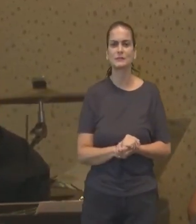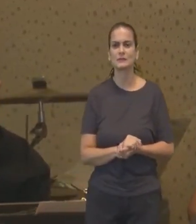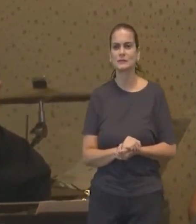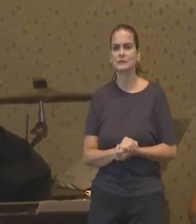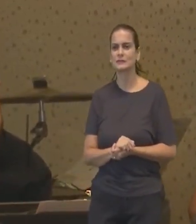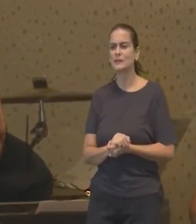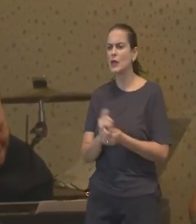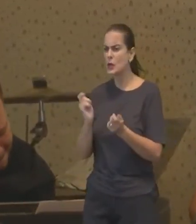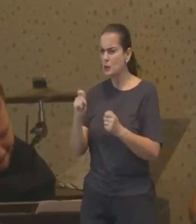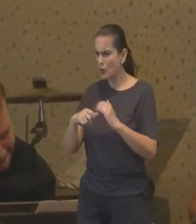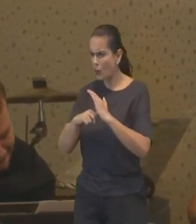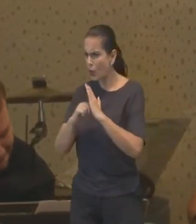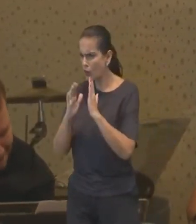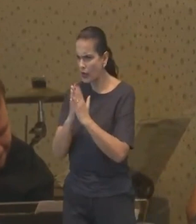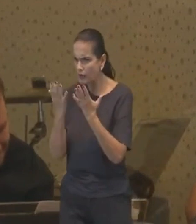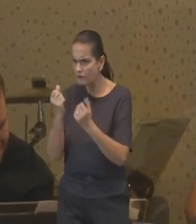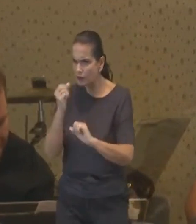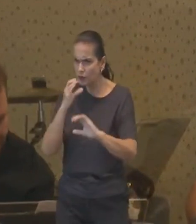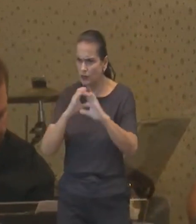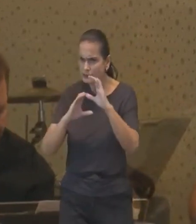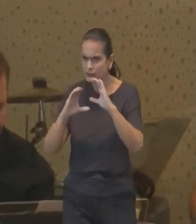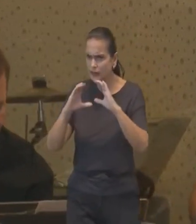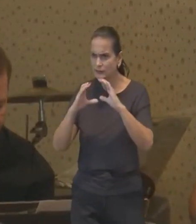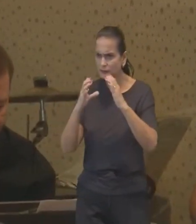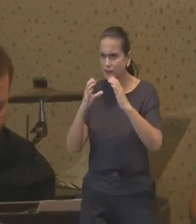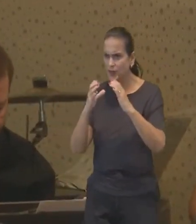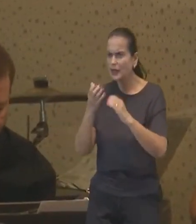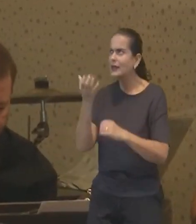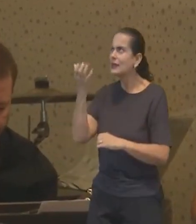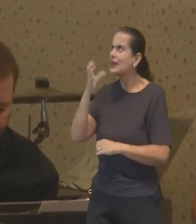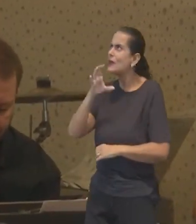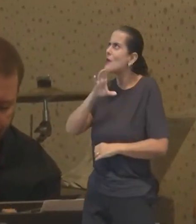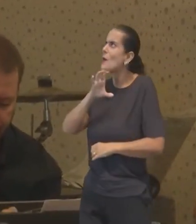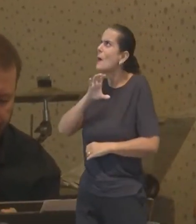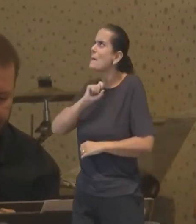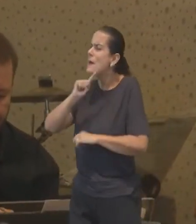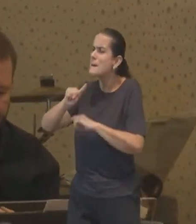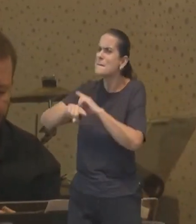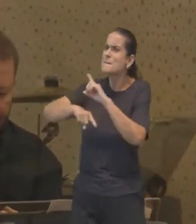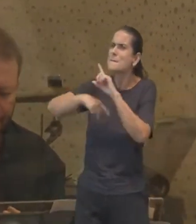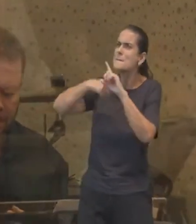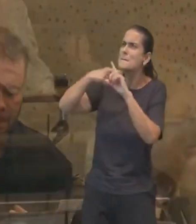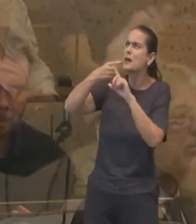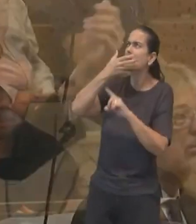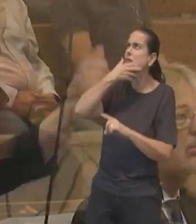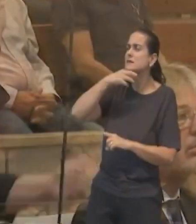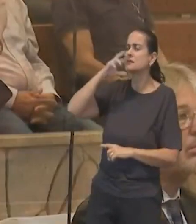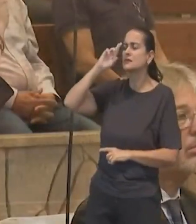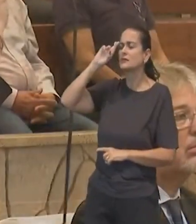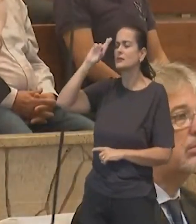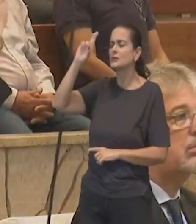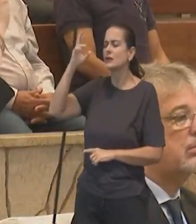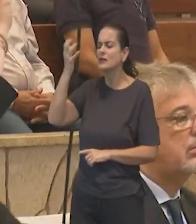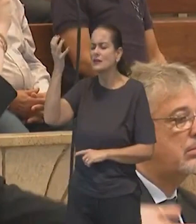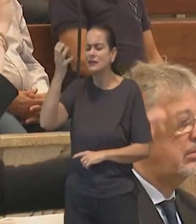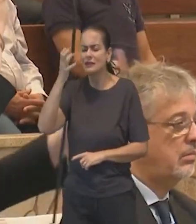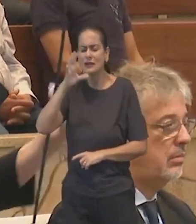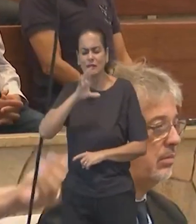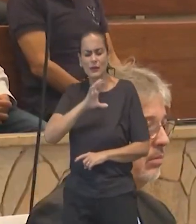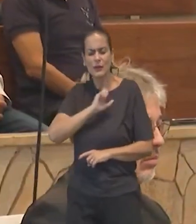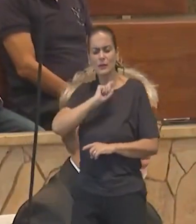Pode fechar os seus olhos, canta o Senhor. Quero te amar mais, Senhor. Quero te amar